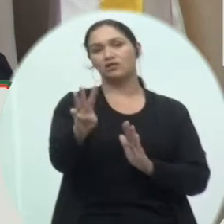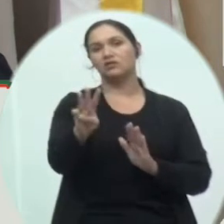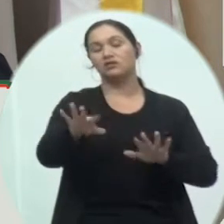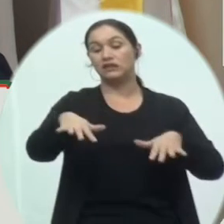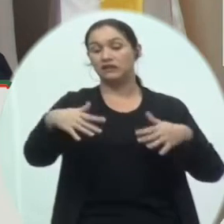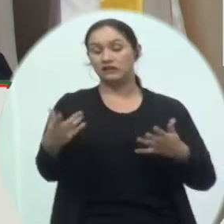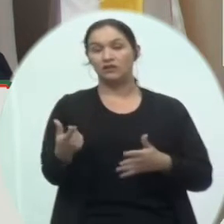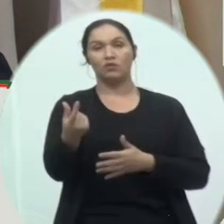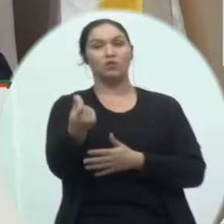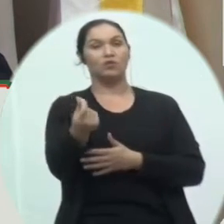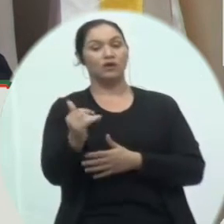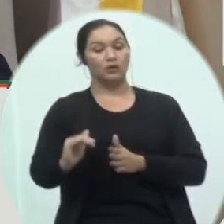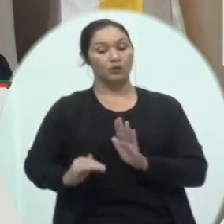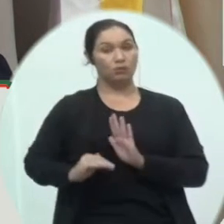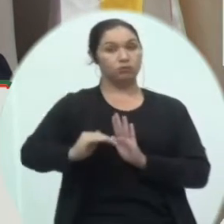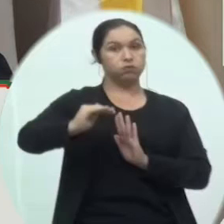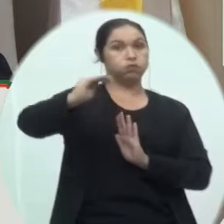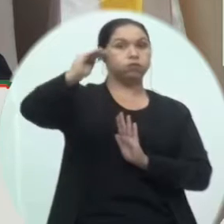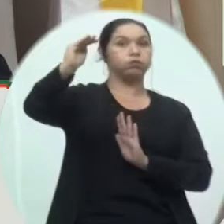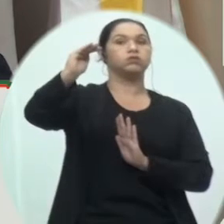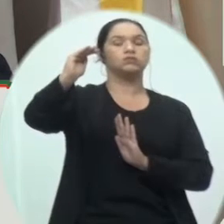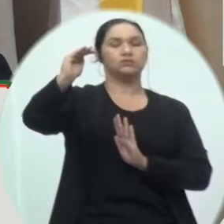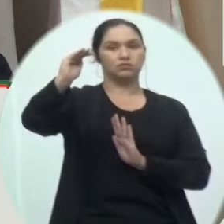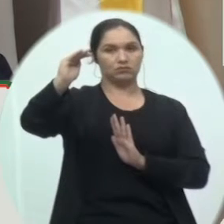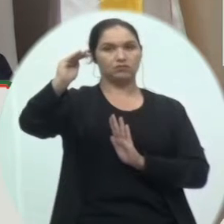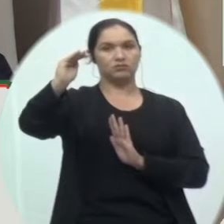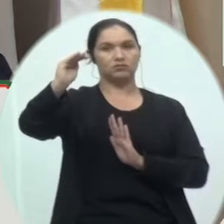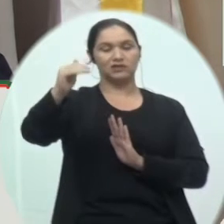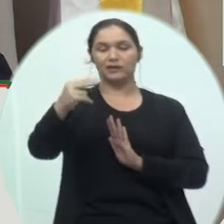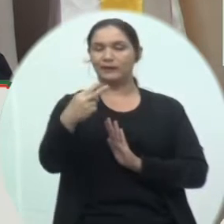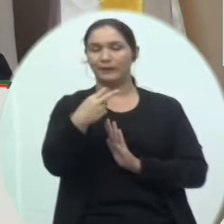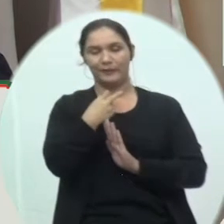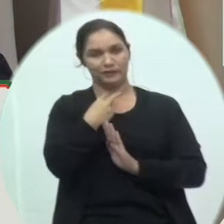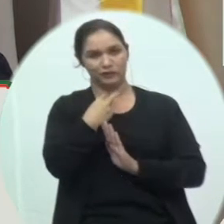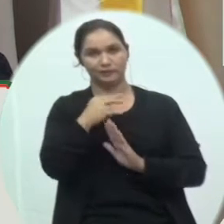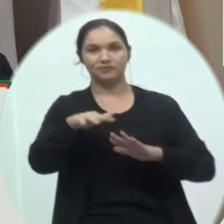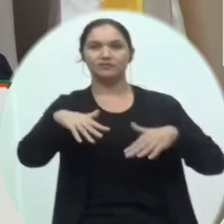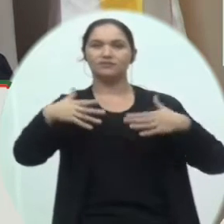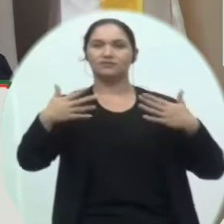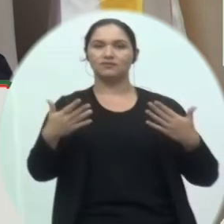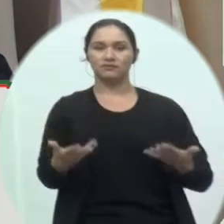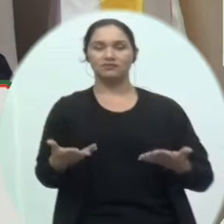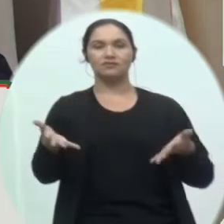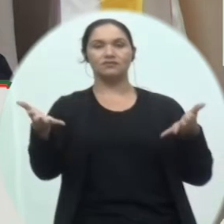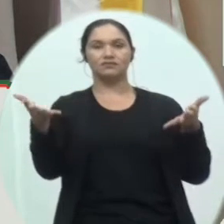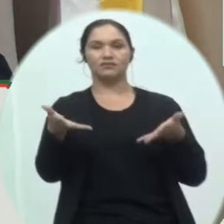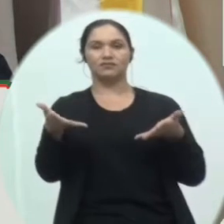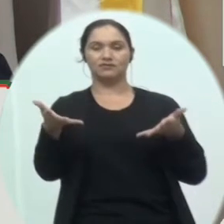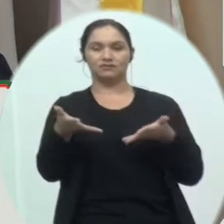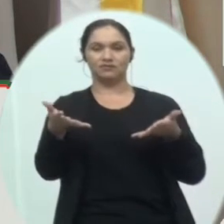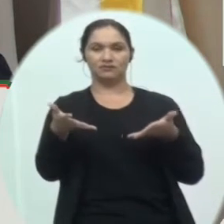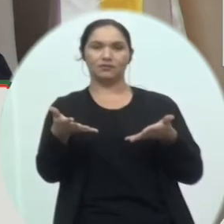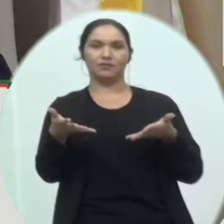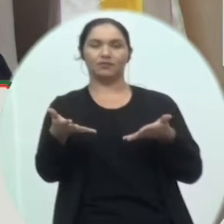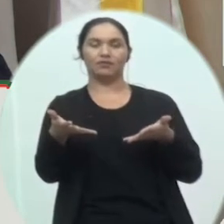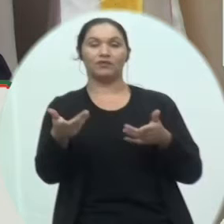acima, foi 800 e poucos mil reais a mais, e que isso vai ter um reflexo muito grande,